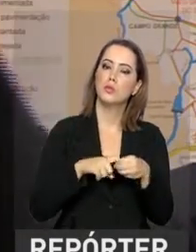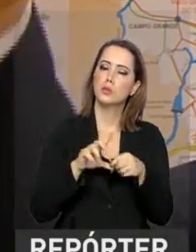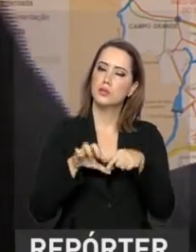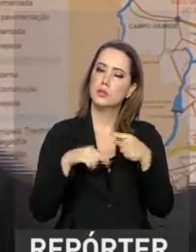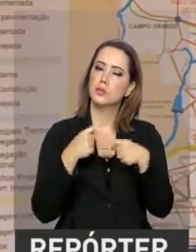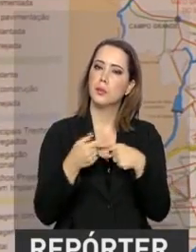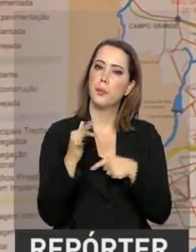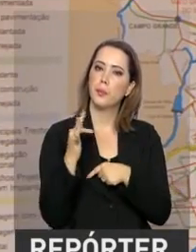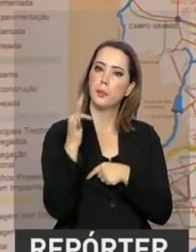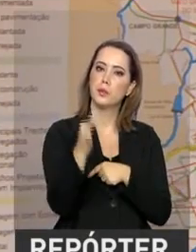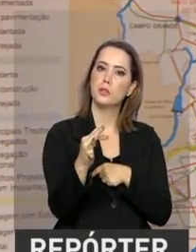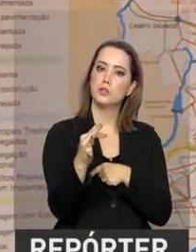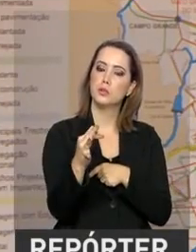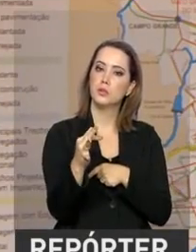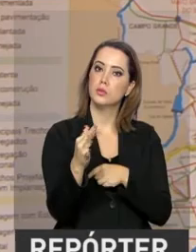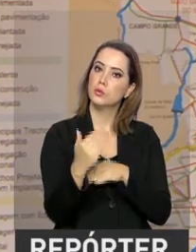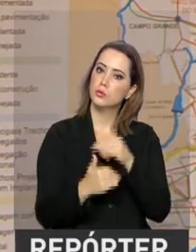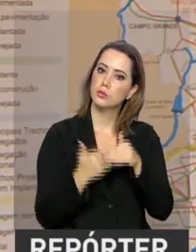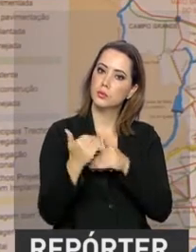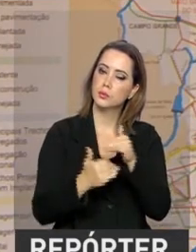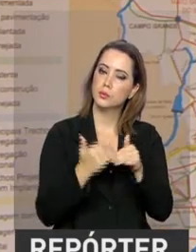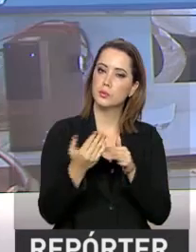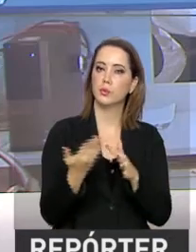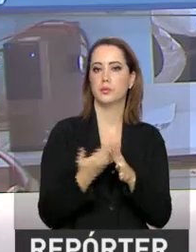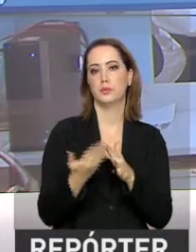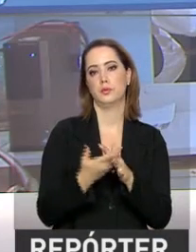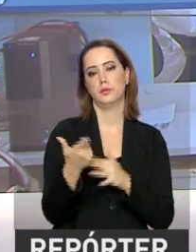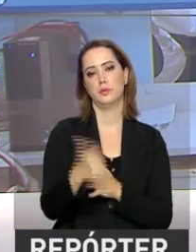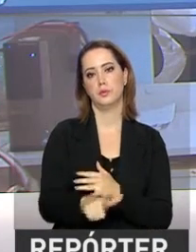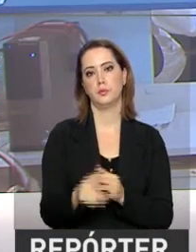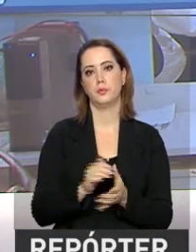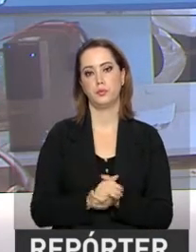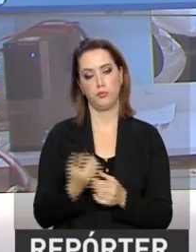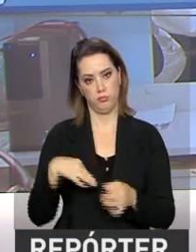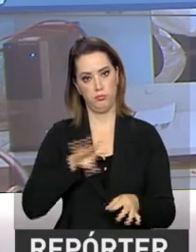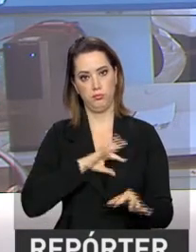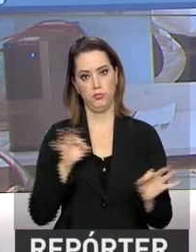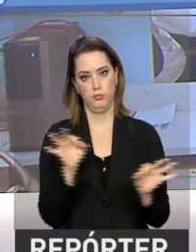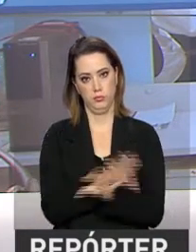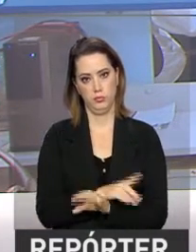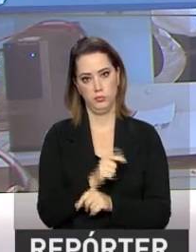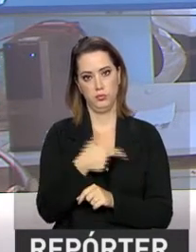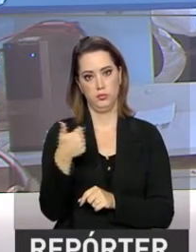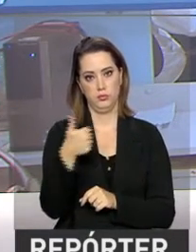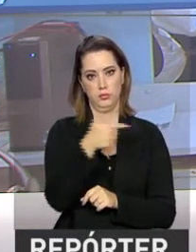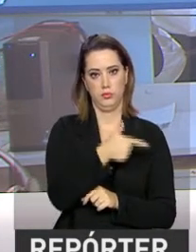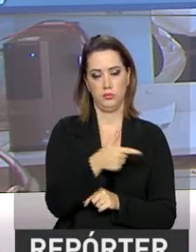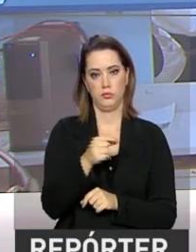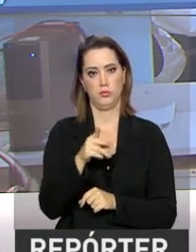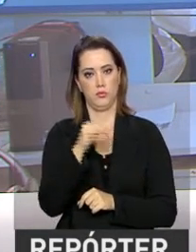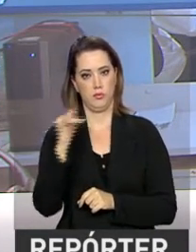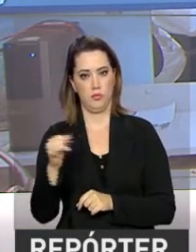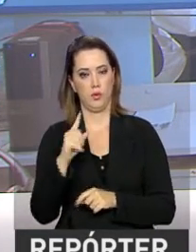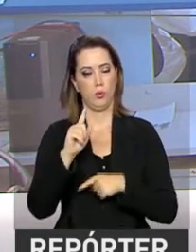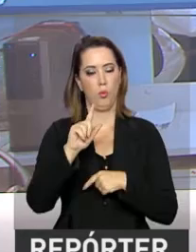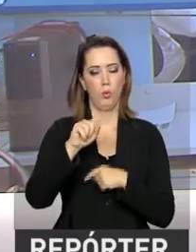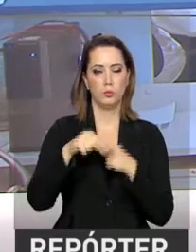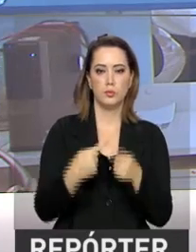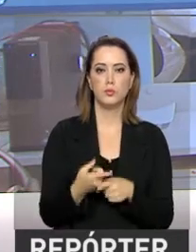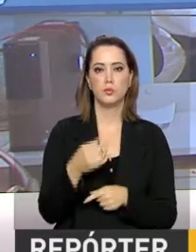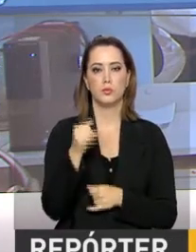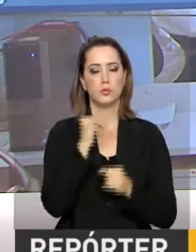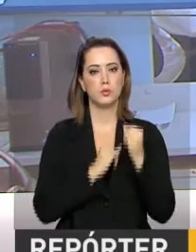melhor ea ao processo de refinanciamento nós ficamos por aqui voltamos ao meio-dia com outras